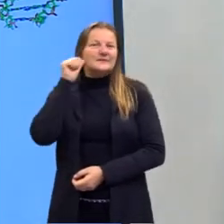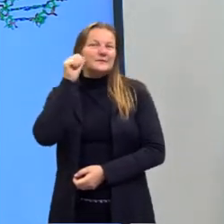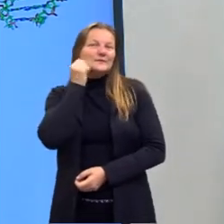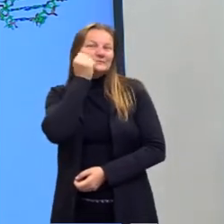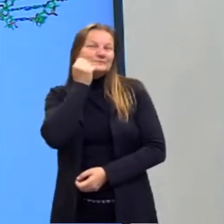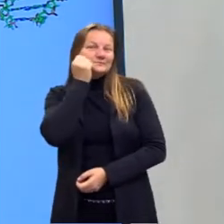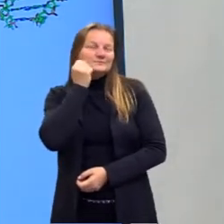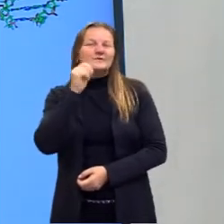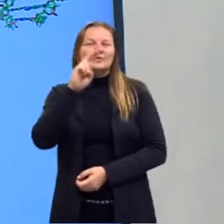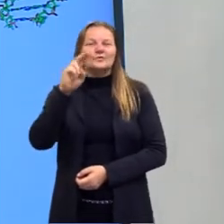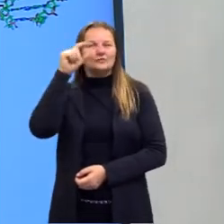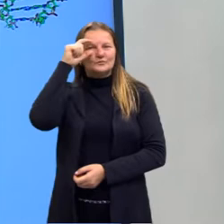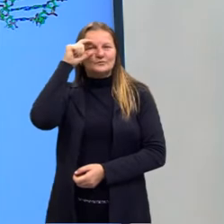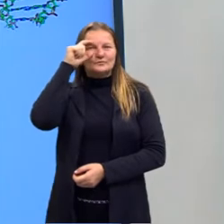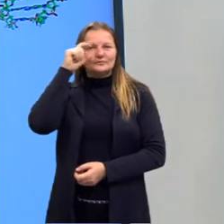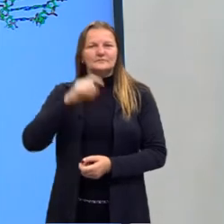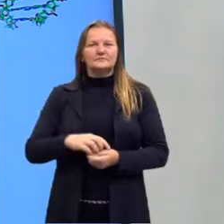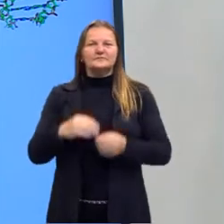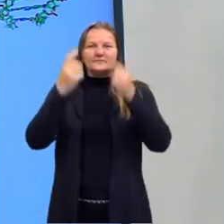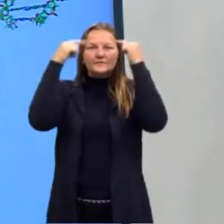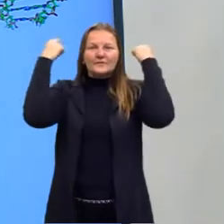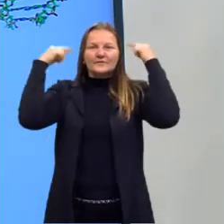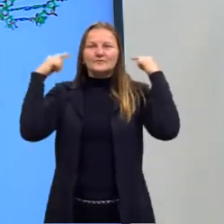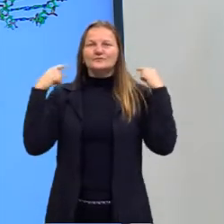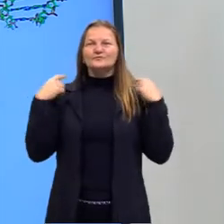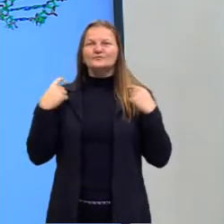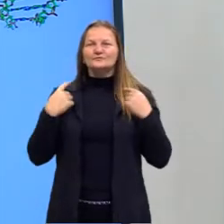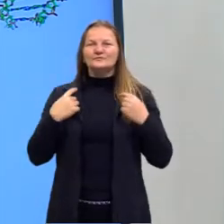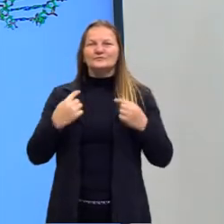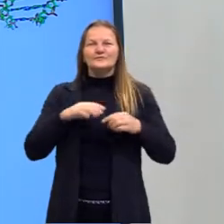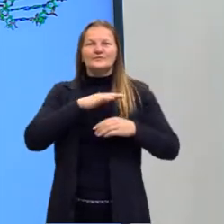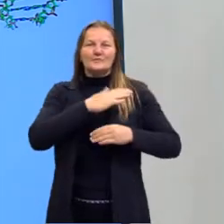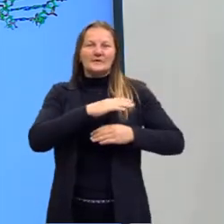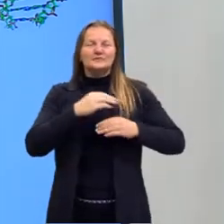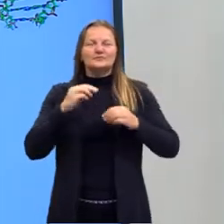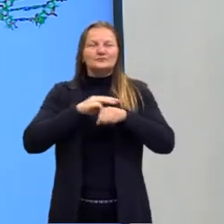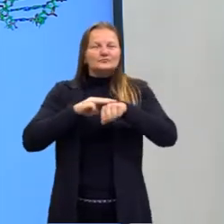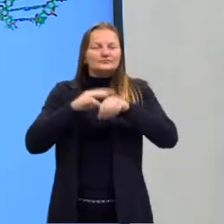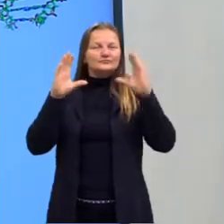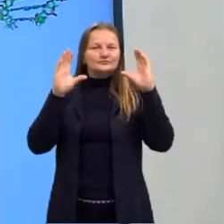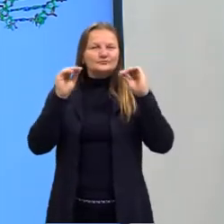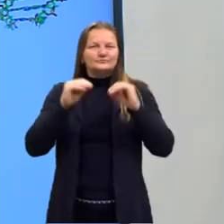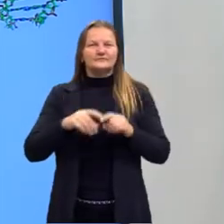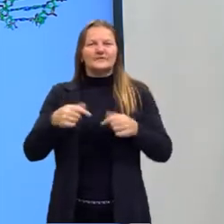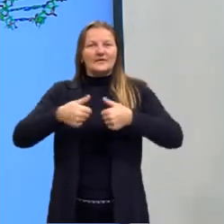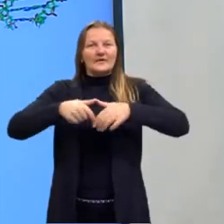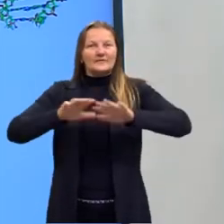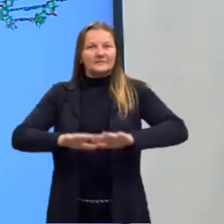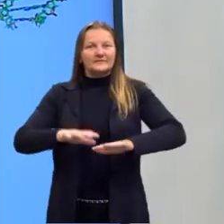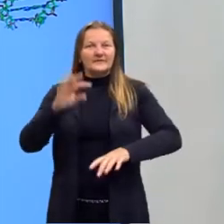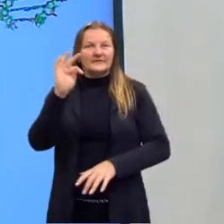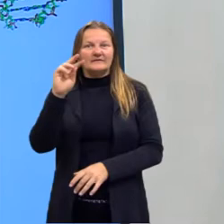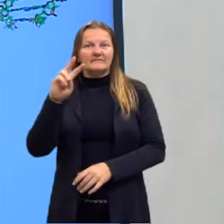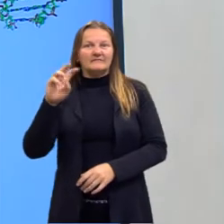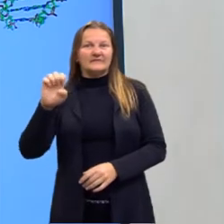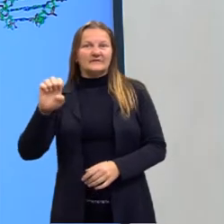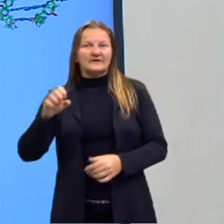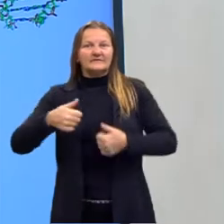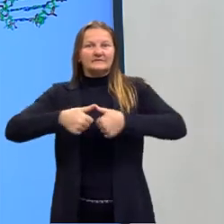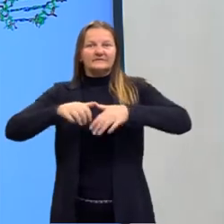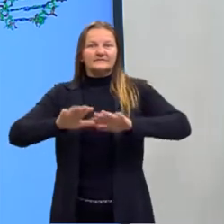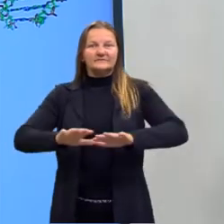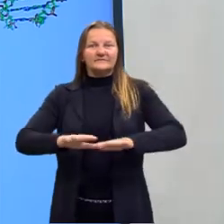uso óculos tem o cabelos crespos médios castanhos escuros e aqui no estúdio da TV nós temos